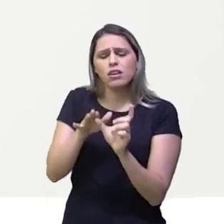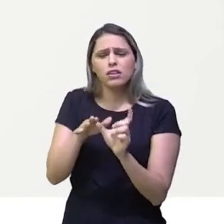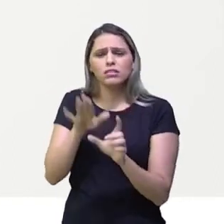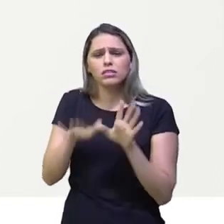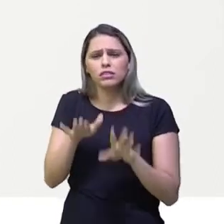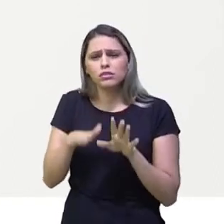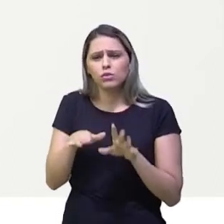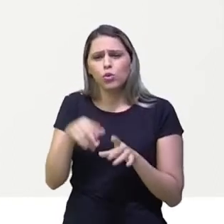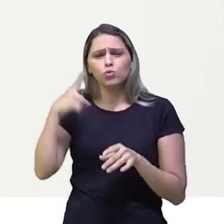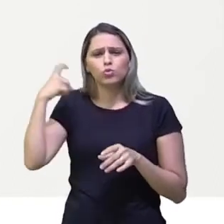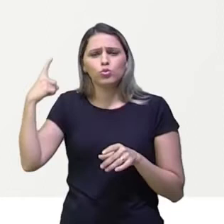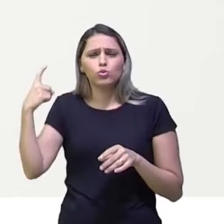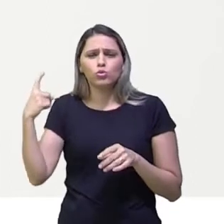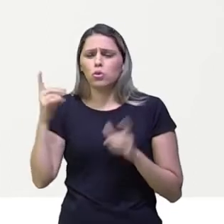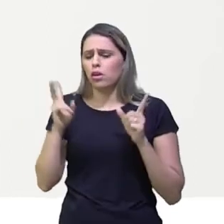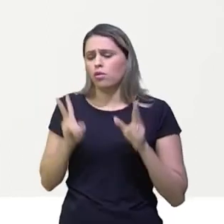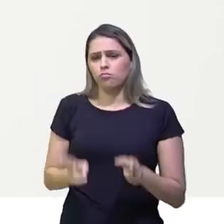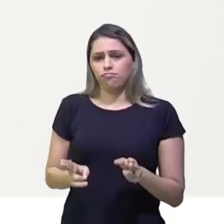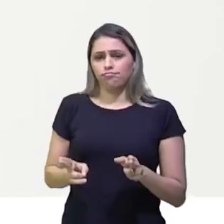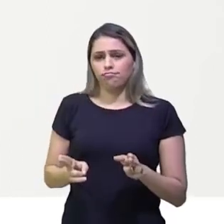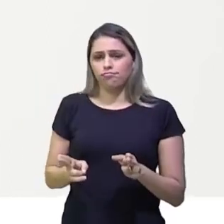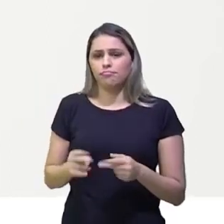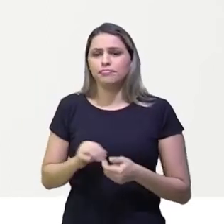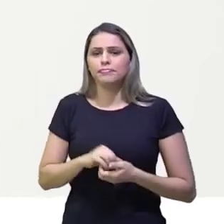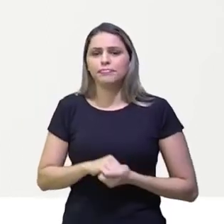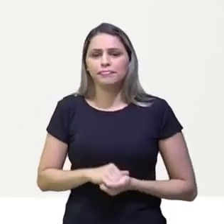som, tá bom? Vamos ver aqui